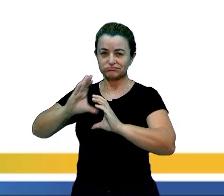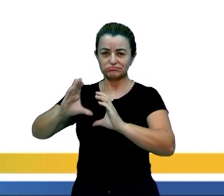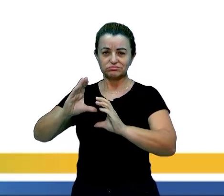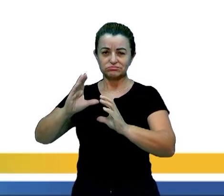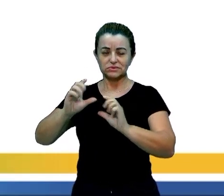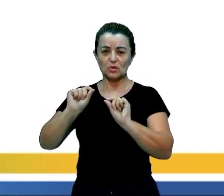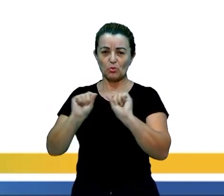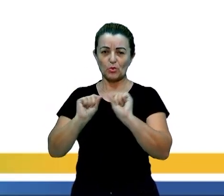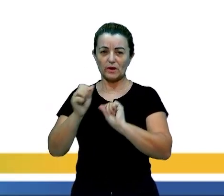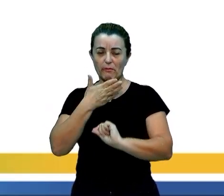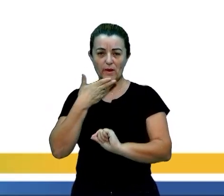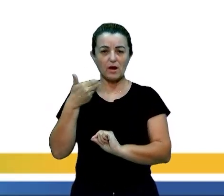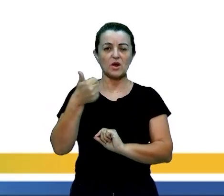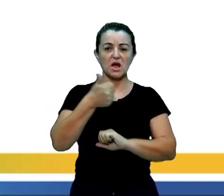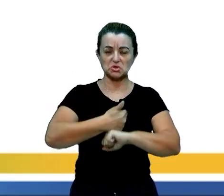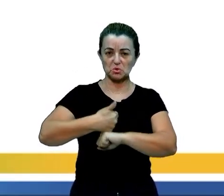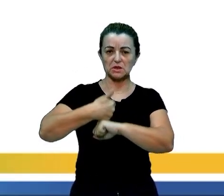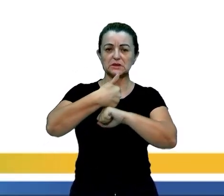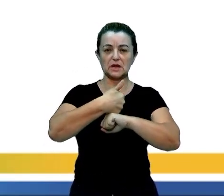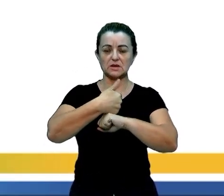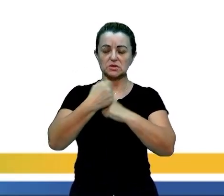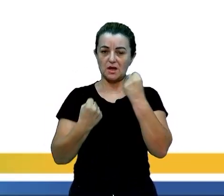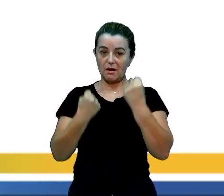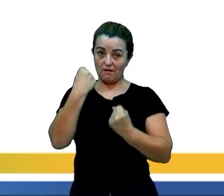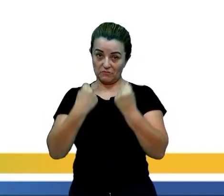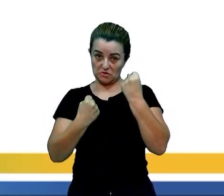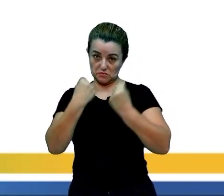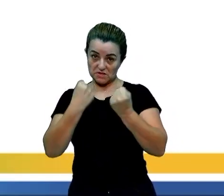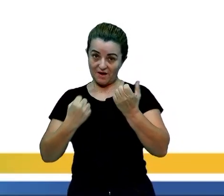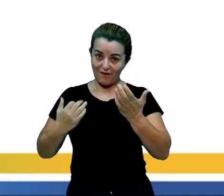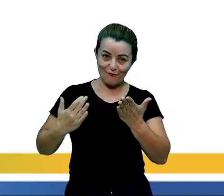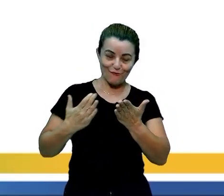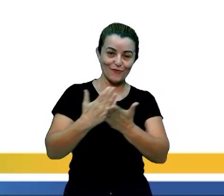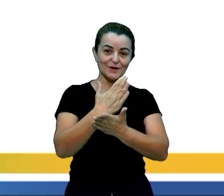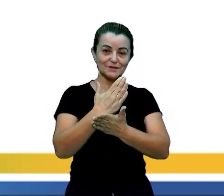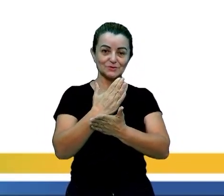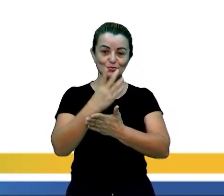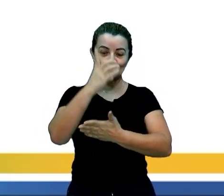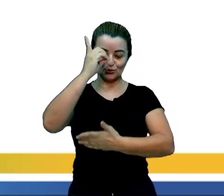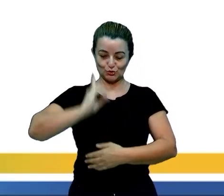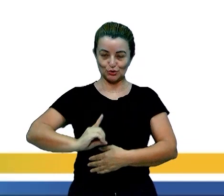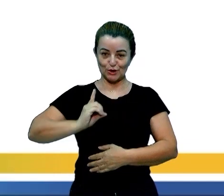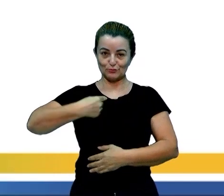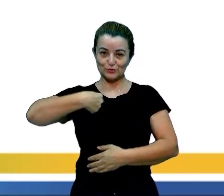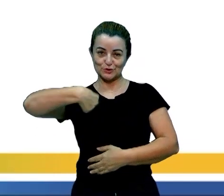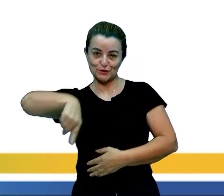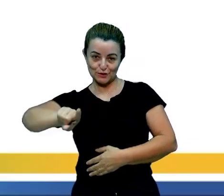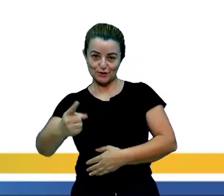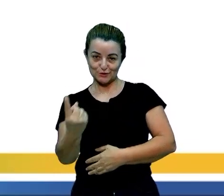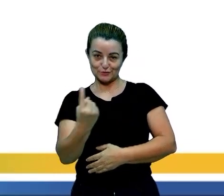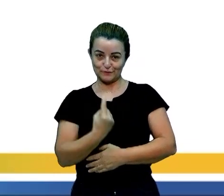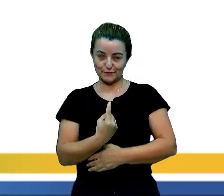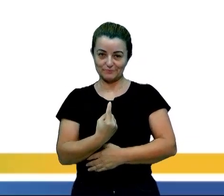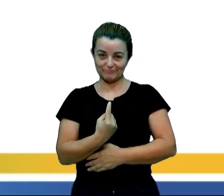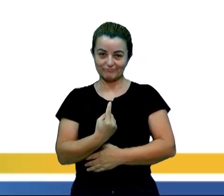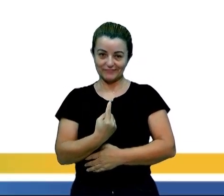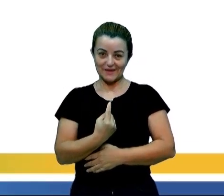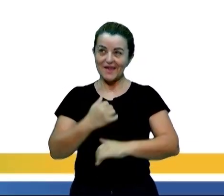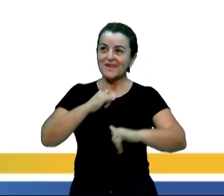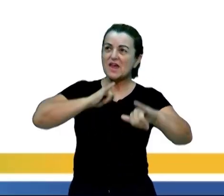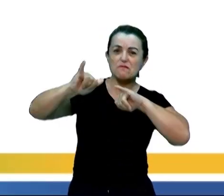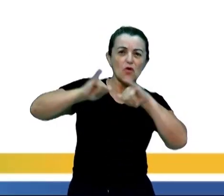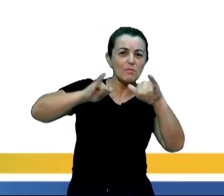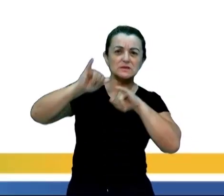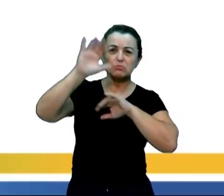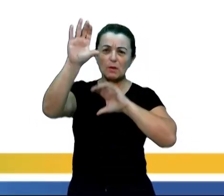transporte possibilitam com que a gente avance cada vez mais no nosso direito de ir e vir, e a informação chega em todos os